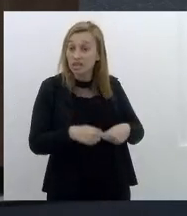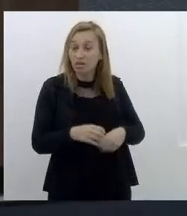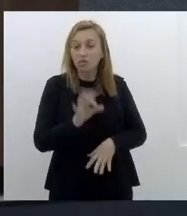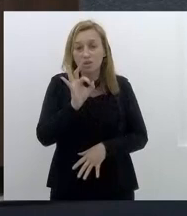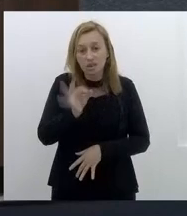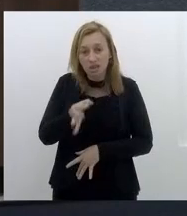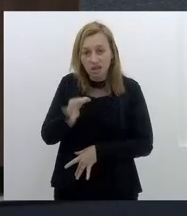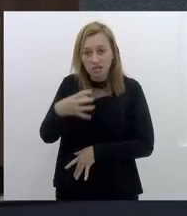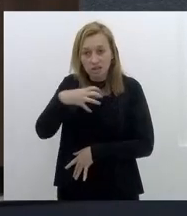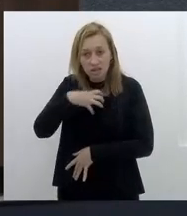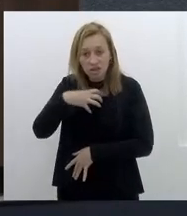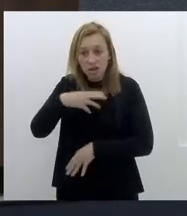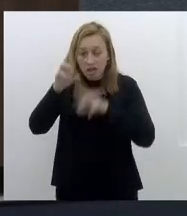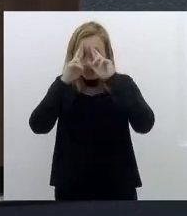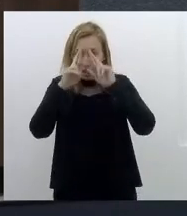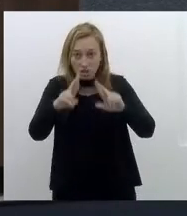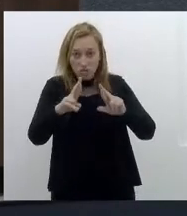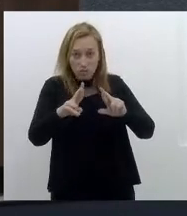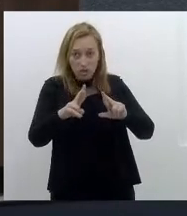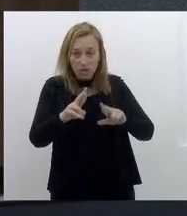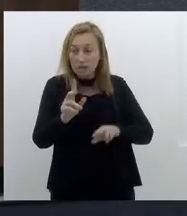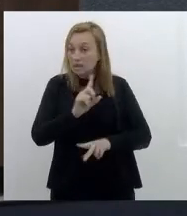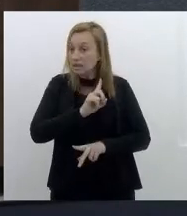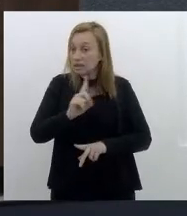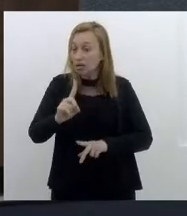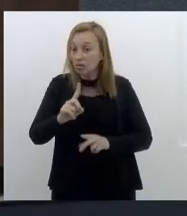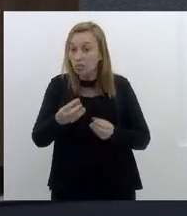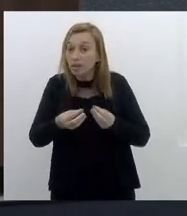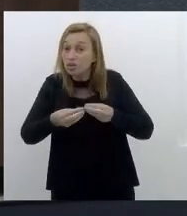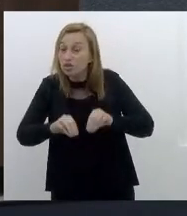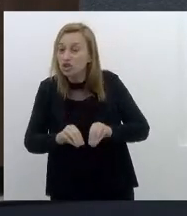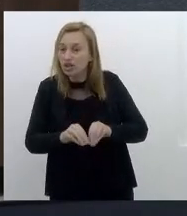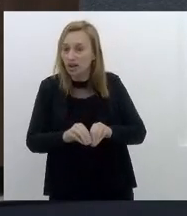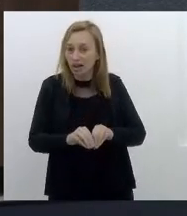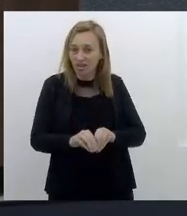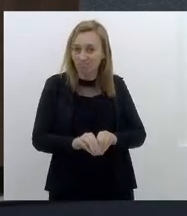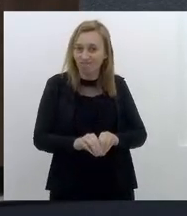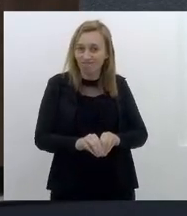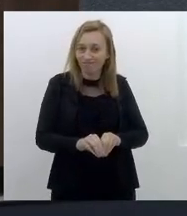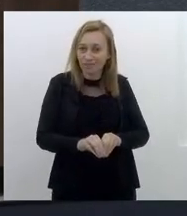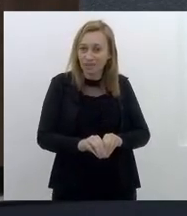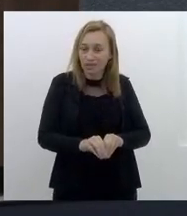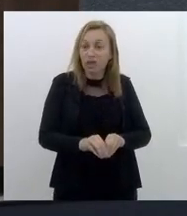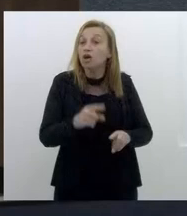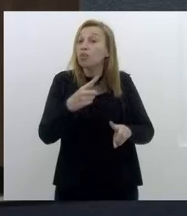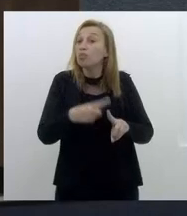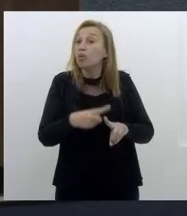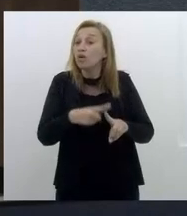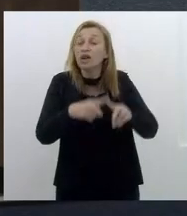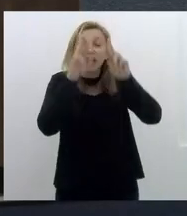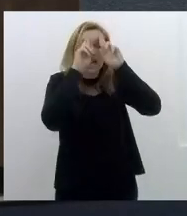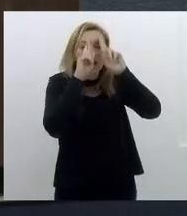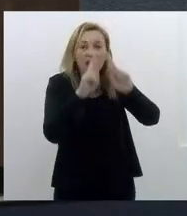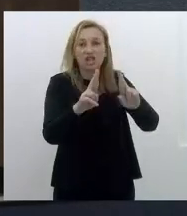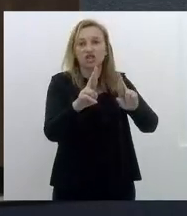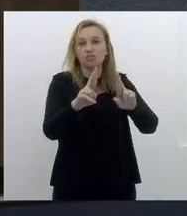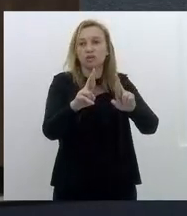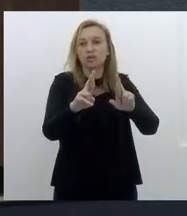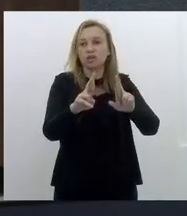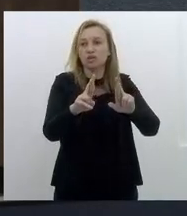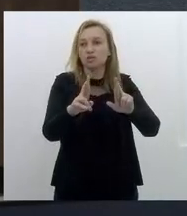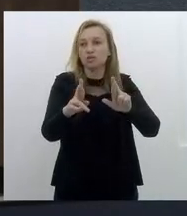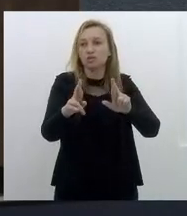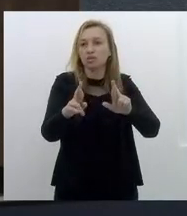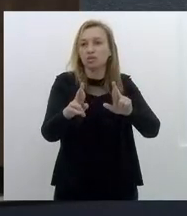correto sentido de respeito e não ferir suscetibilidades porque respeitamos o